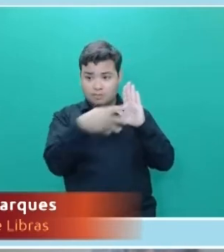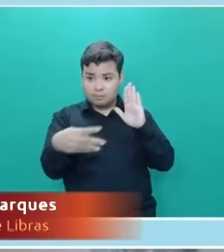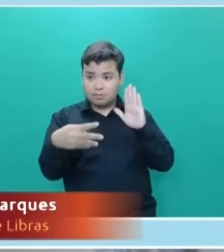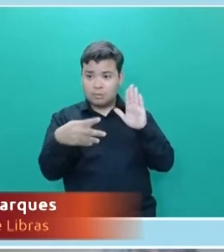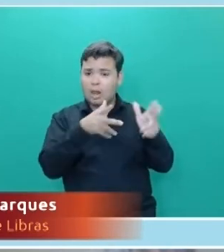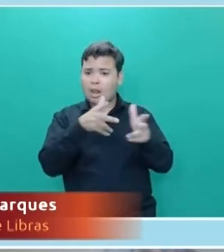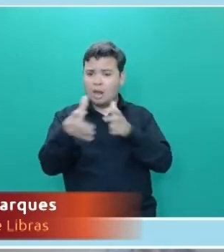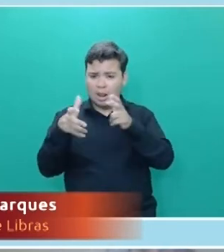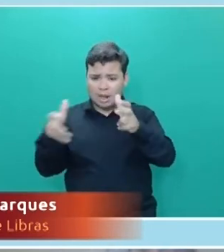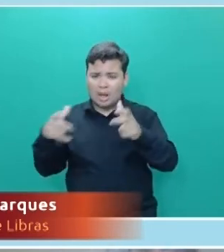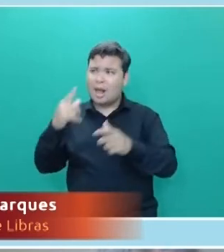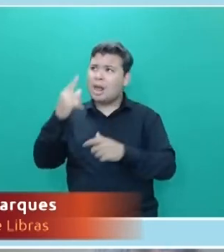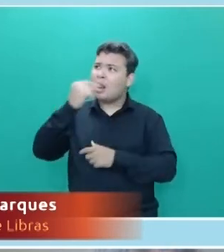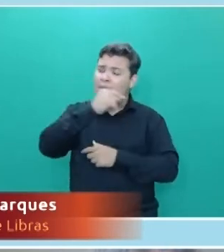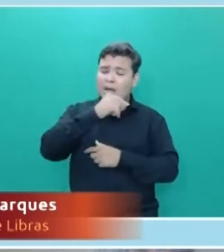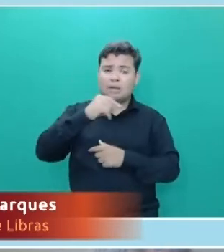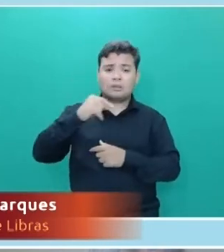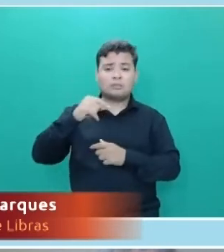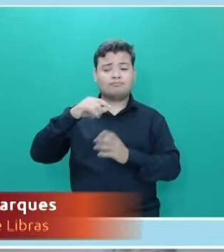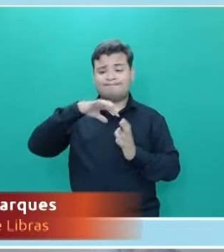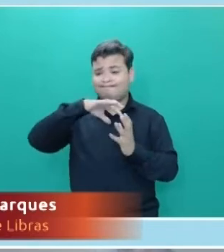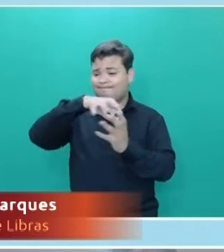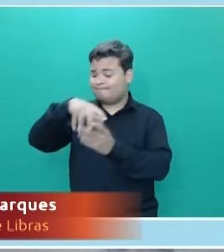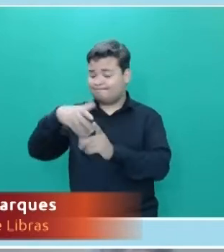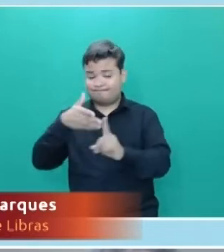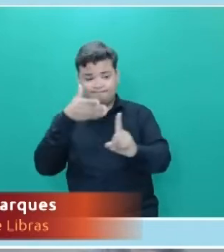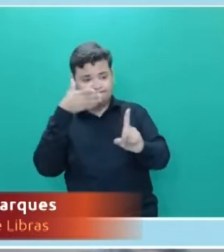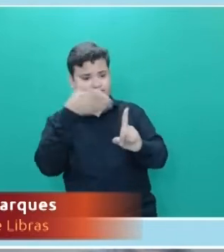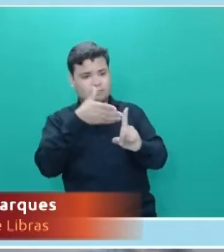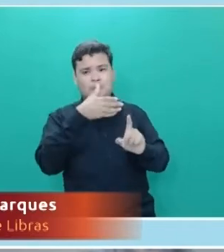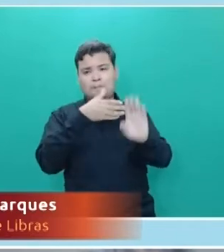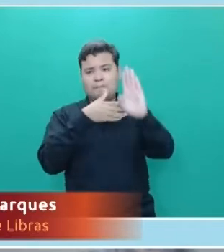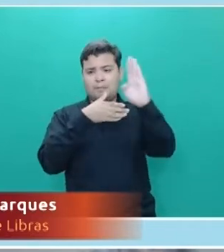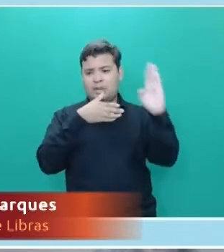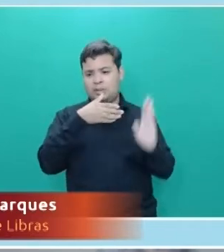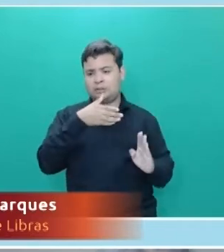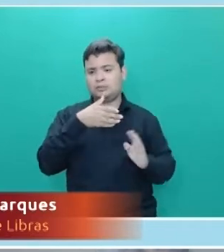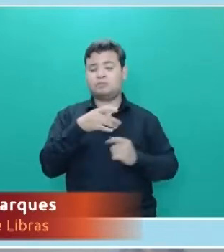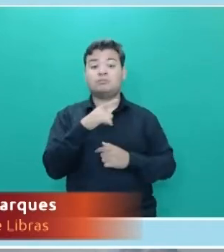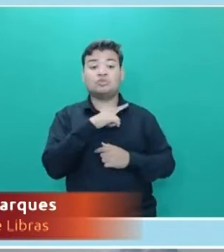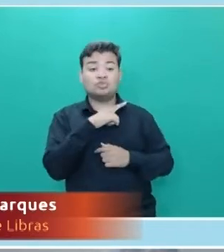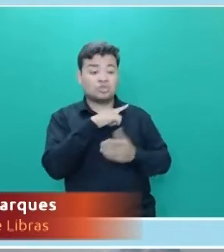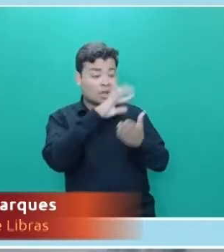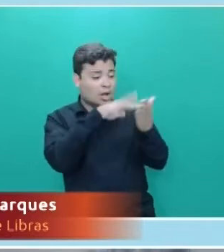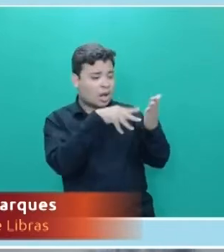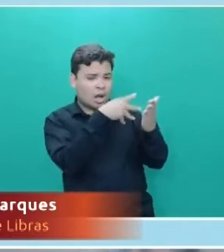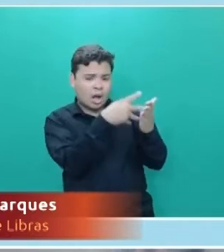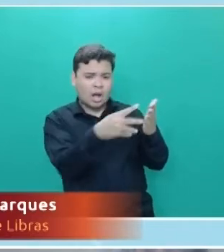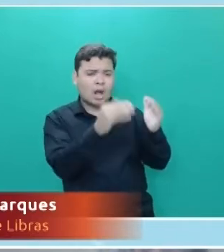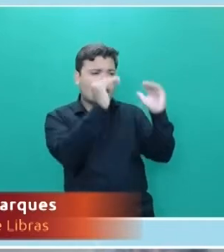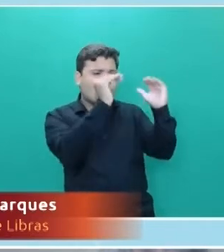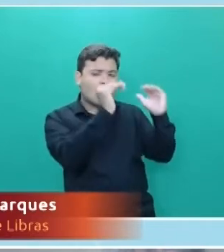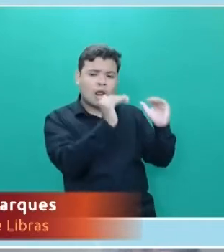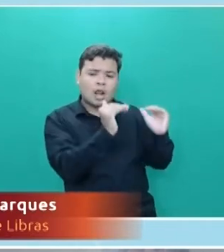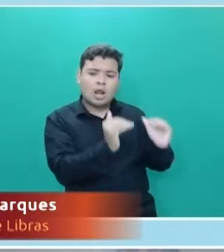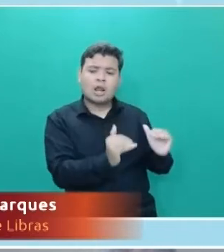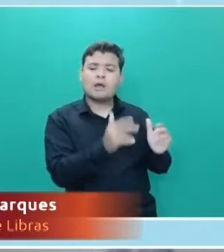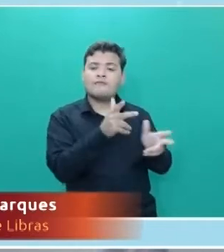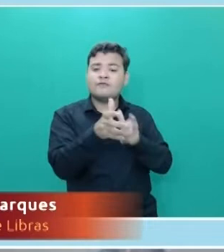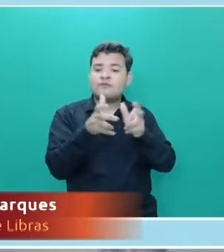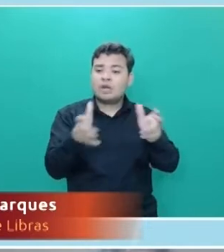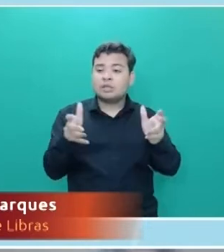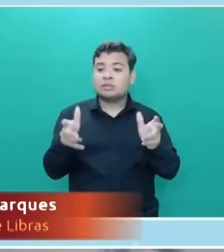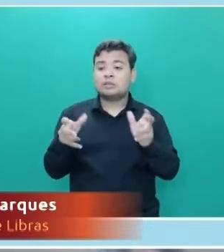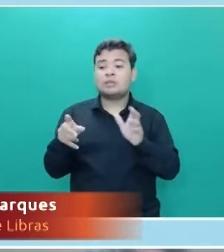internacional. Então, o Brasil, ele criou um calendário de vacina, um cardápio de vacina para as